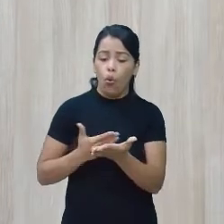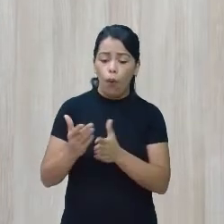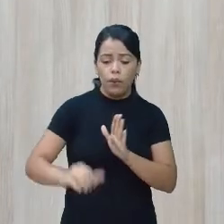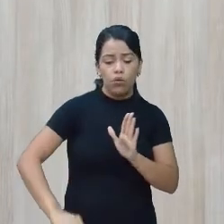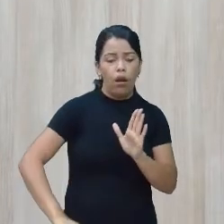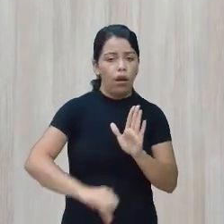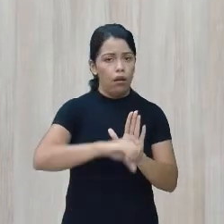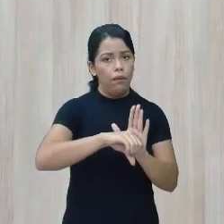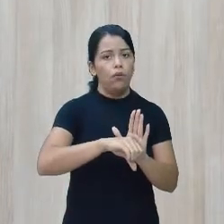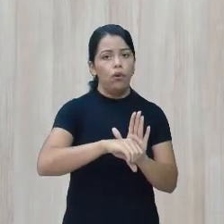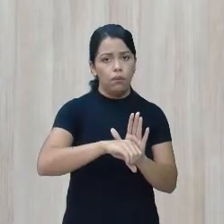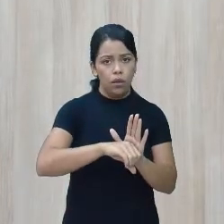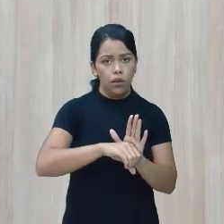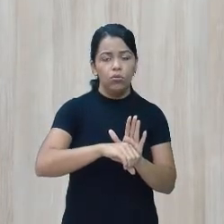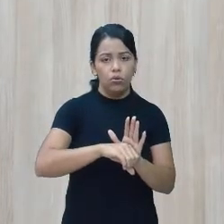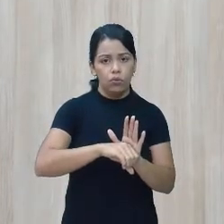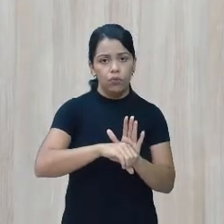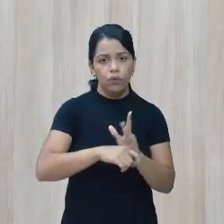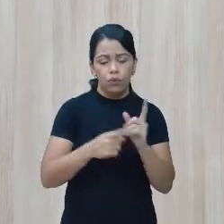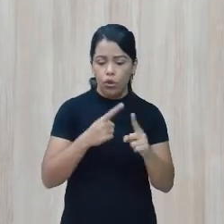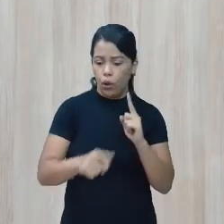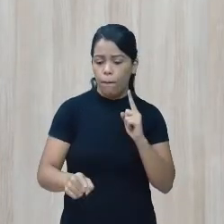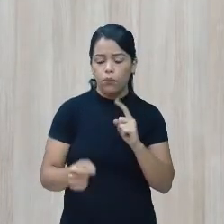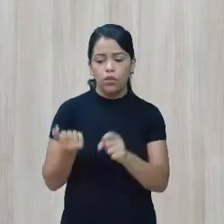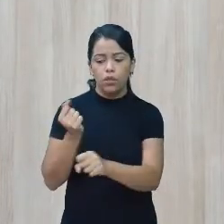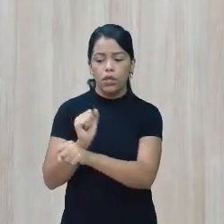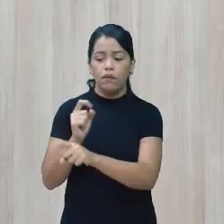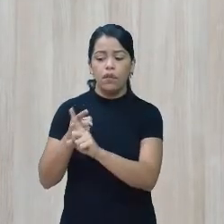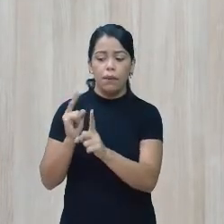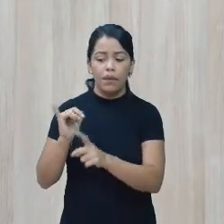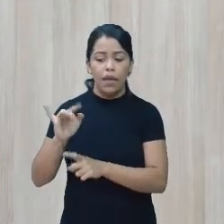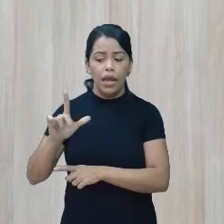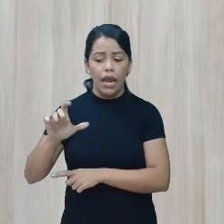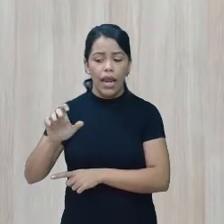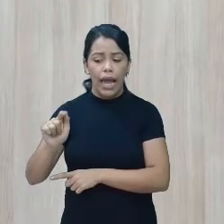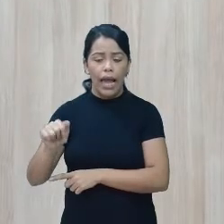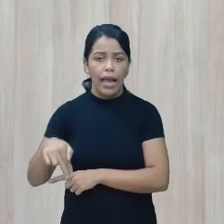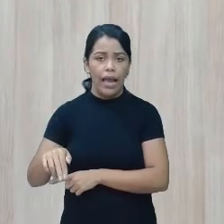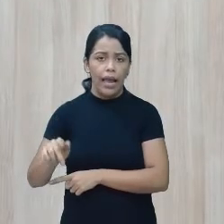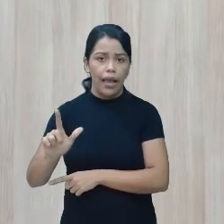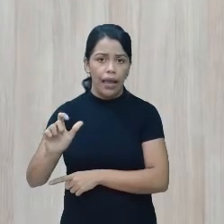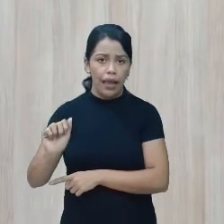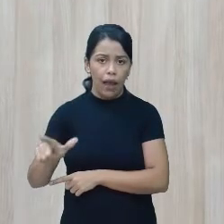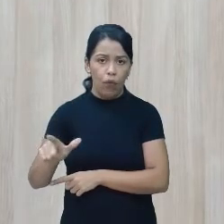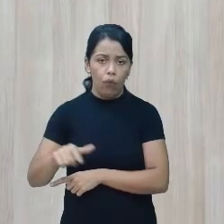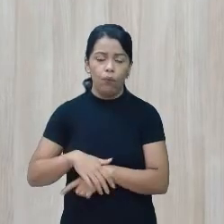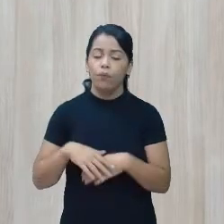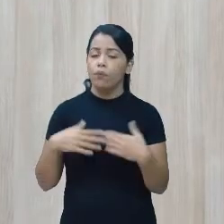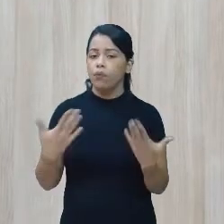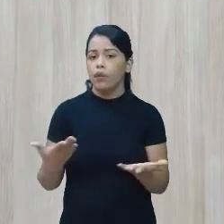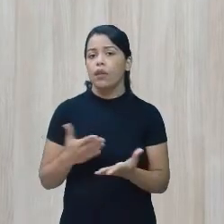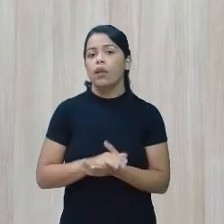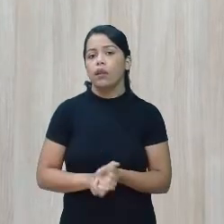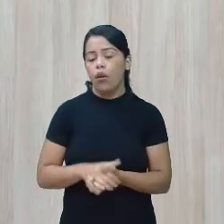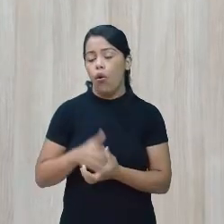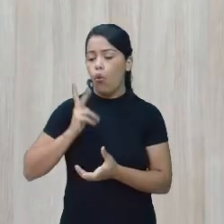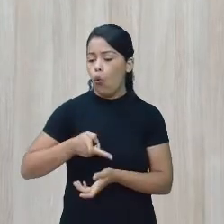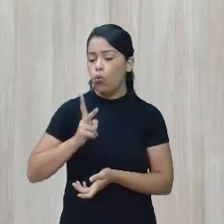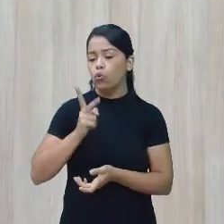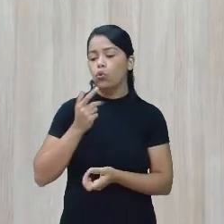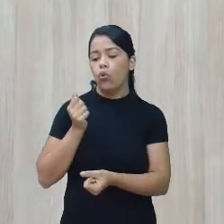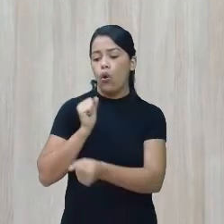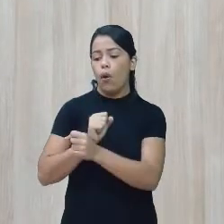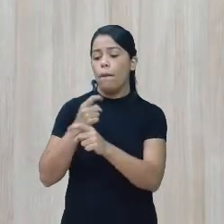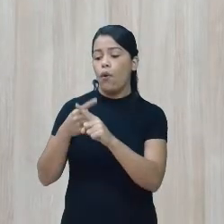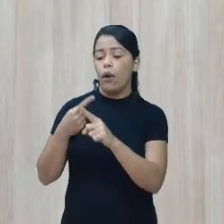ainda mais. E aí, no caso, era um tráfico ilegal que passou, ao invés de trazer os escravizados para o porto